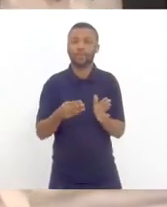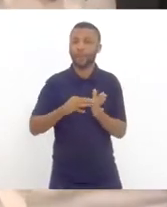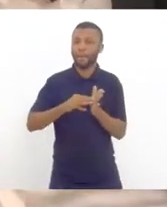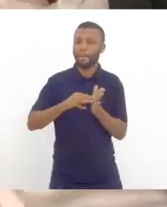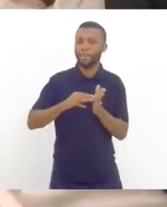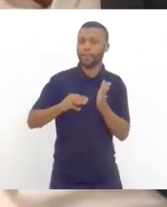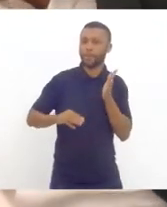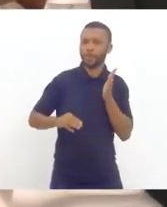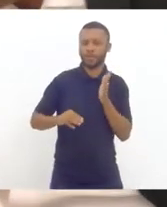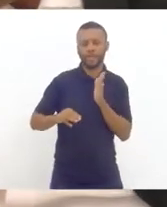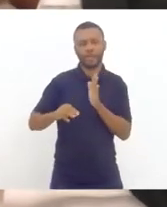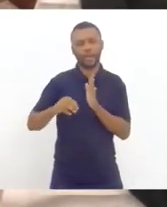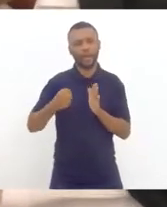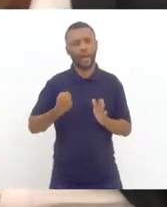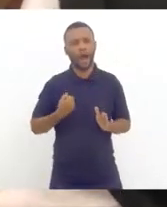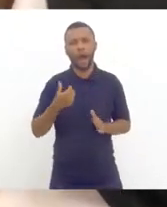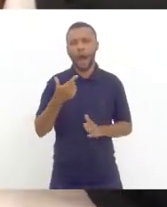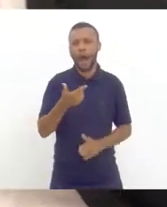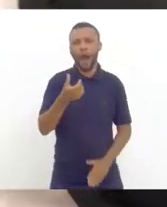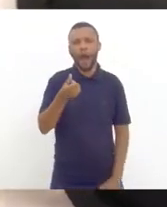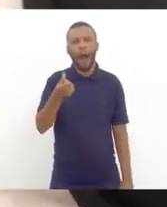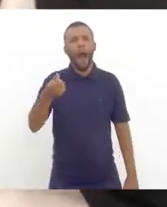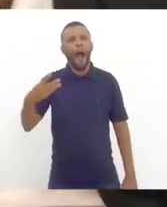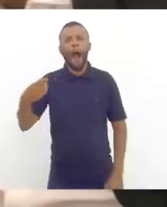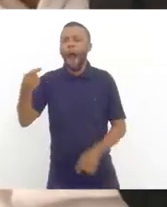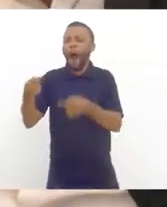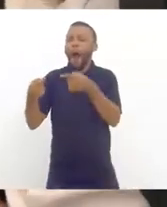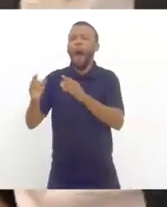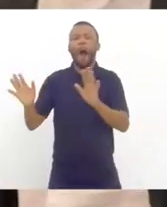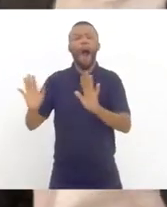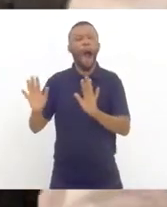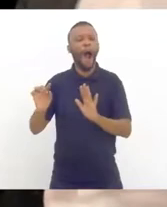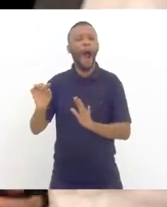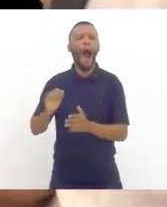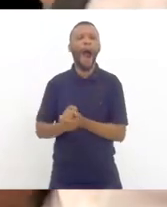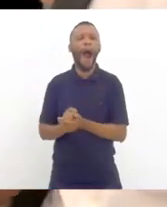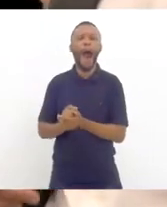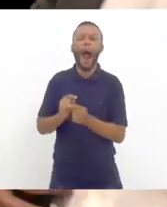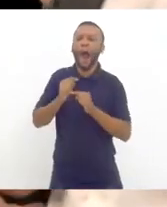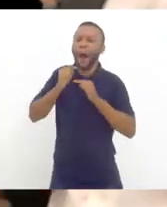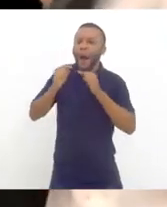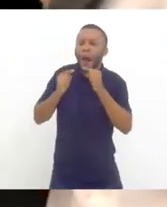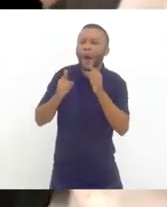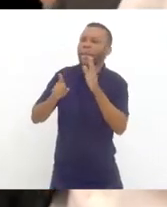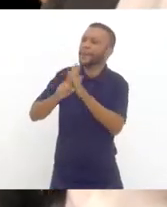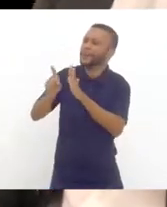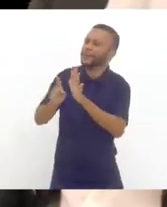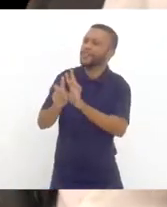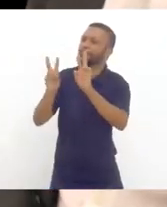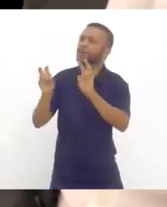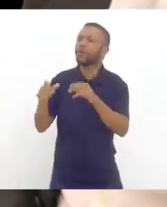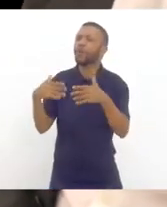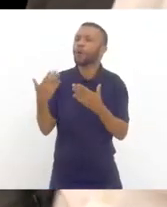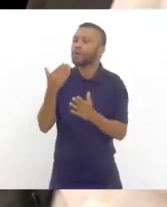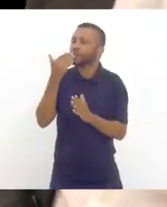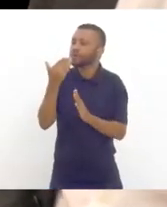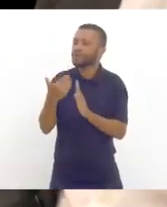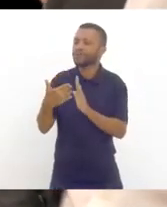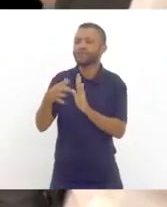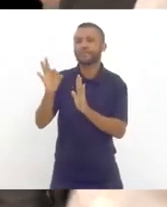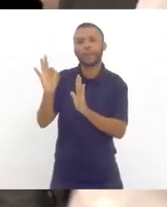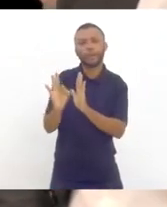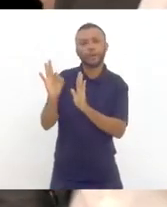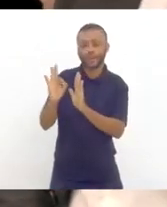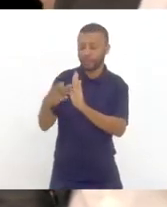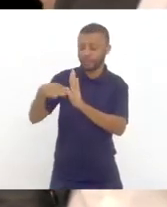da 2664, não vamos entrar no questionamento dos indicadores que hoje são definidos,